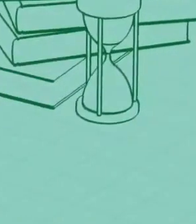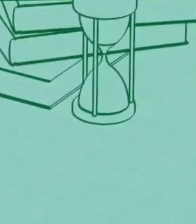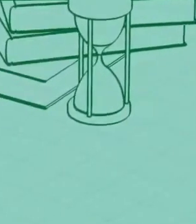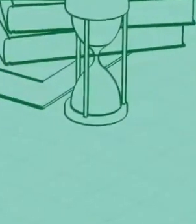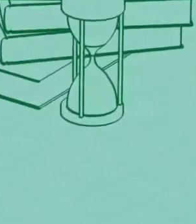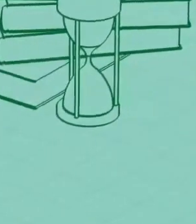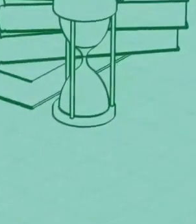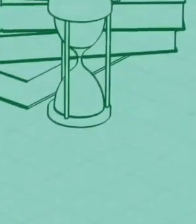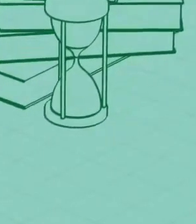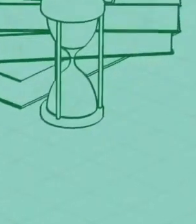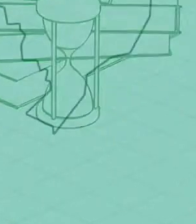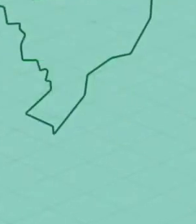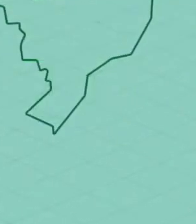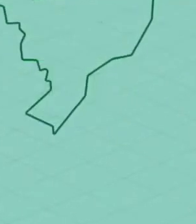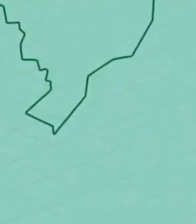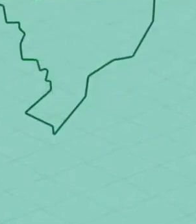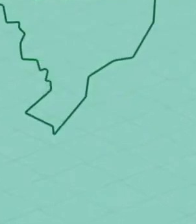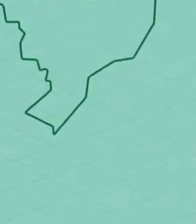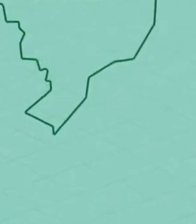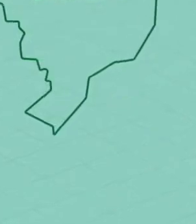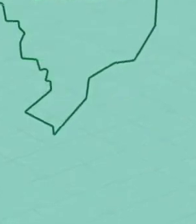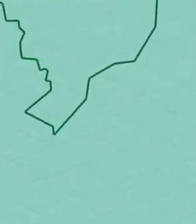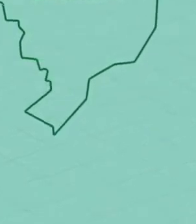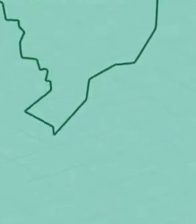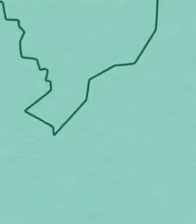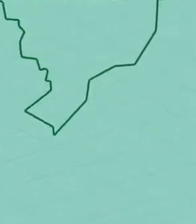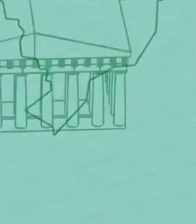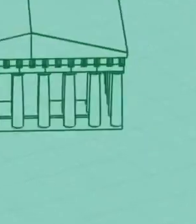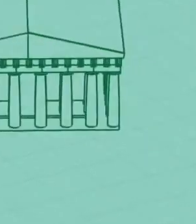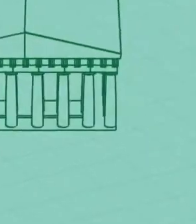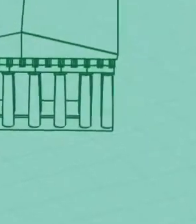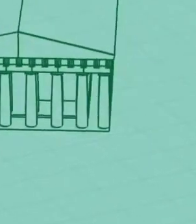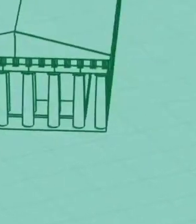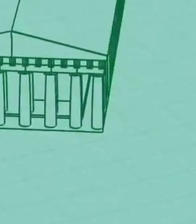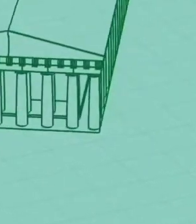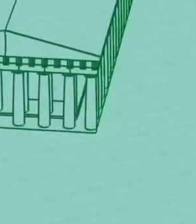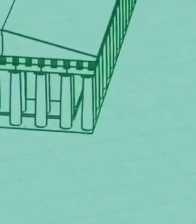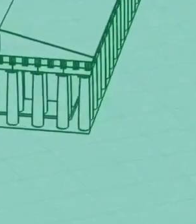E aí Oi